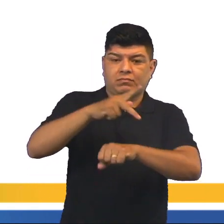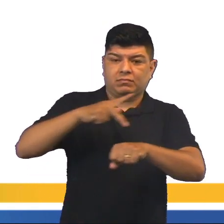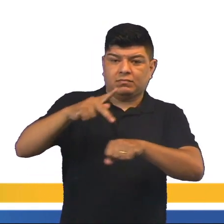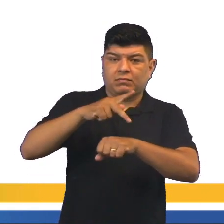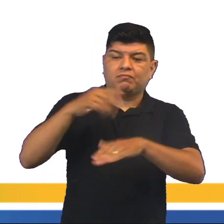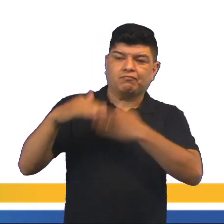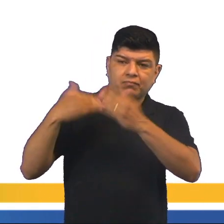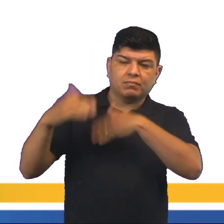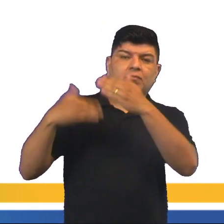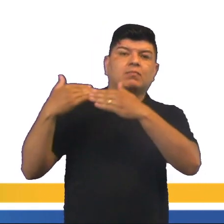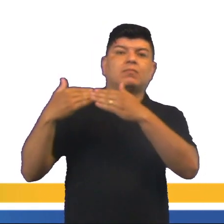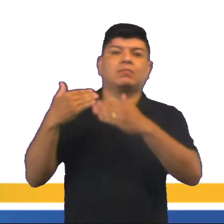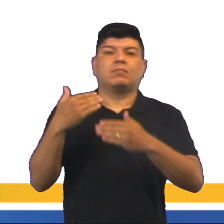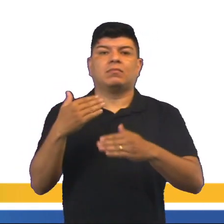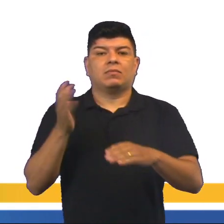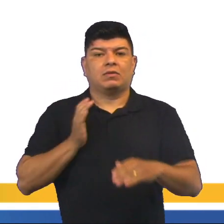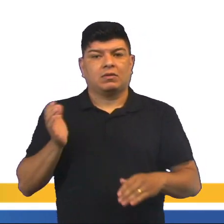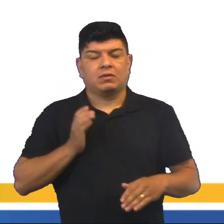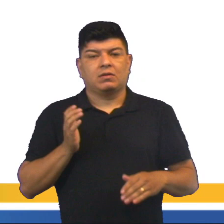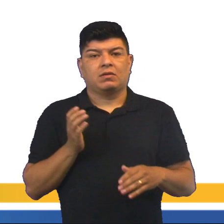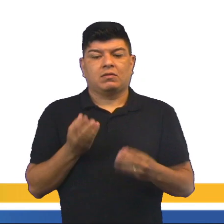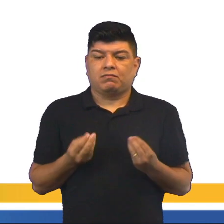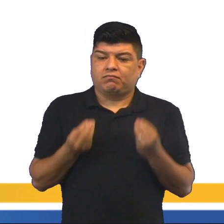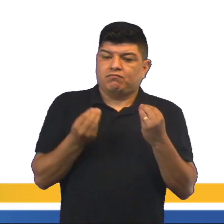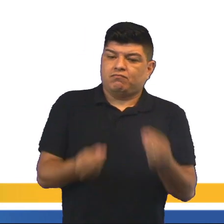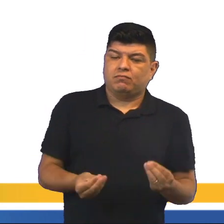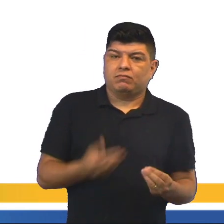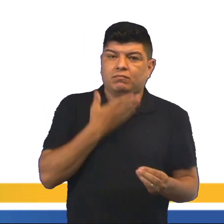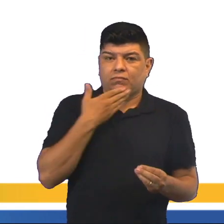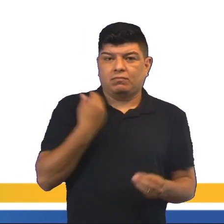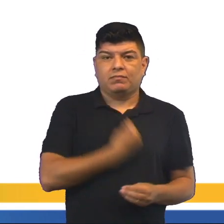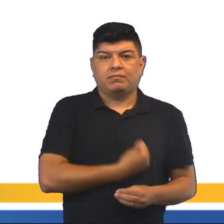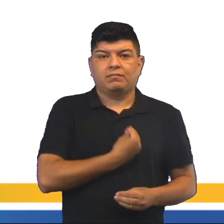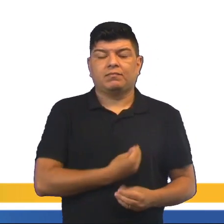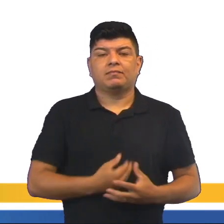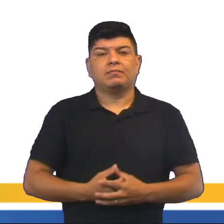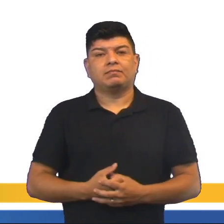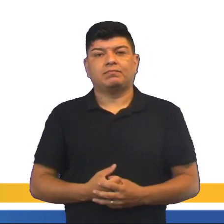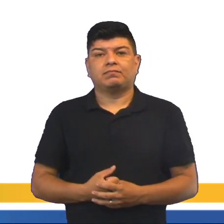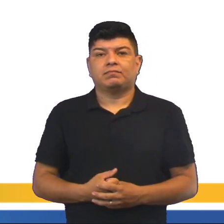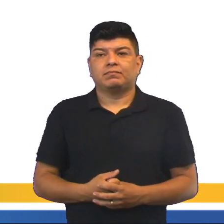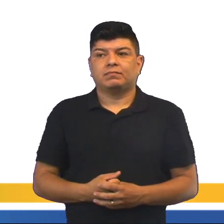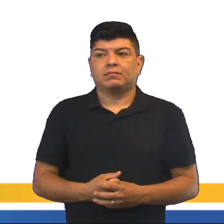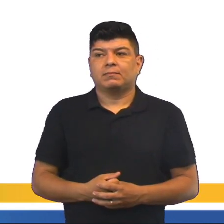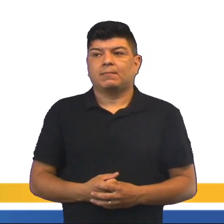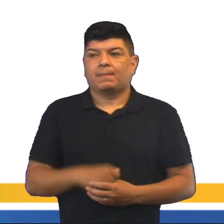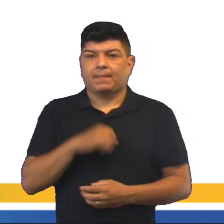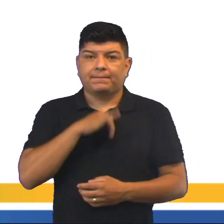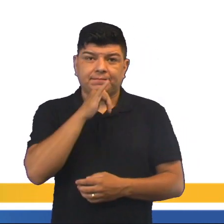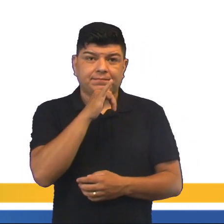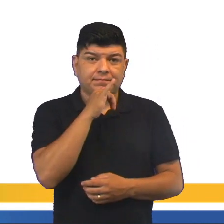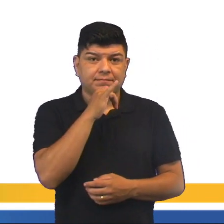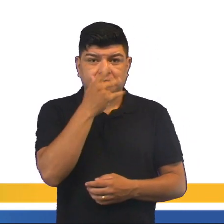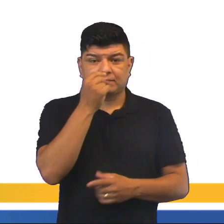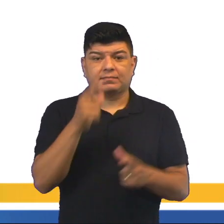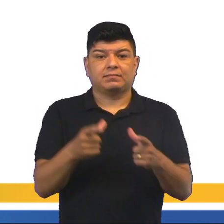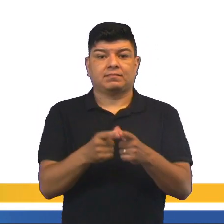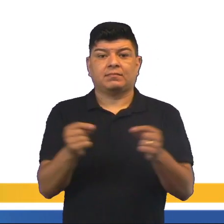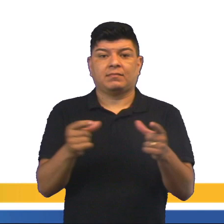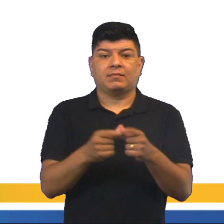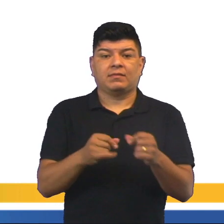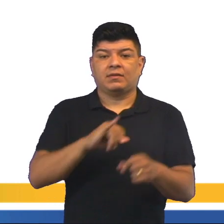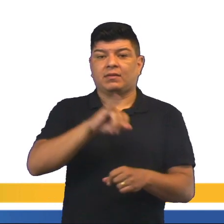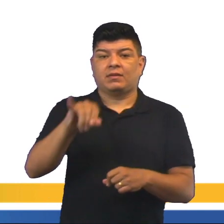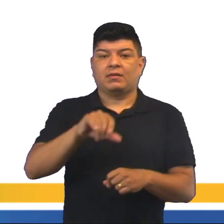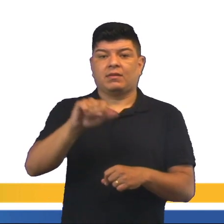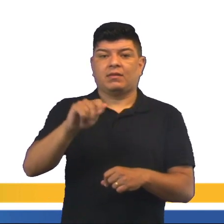países desenvolvidos, países ricos, que oferecem mais condições. Ok? Aí nós temos aí um exemplo, o caso do Japão, que ele é um